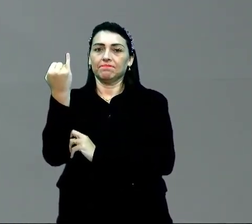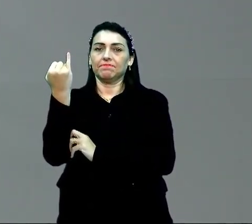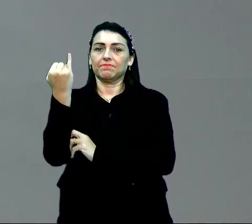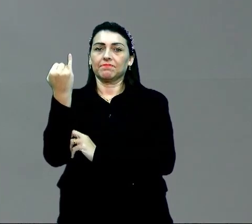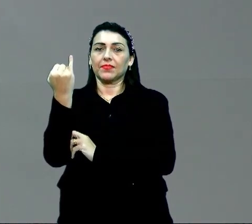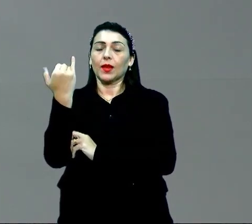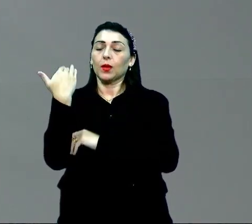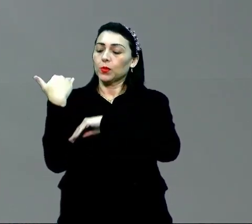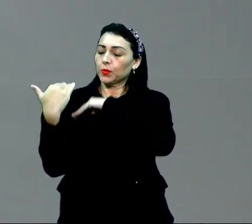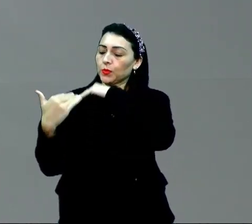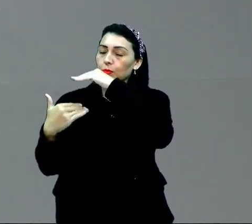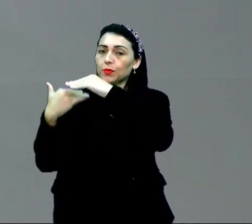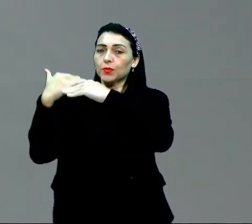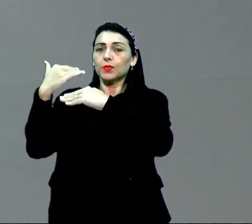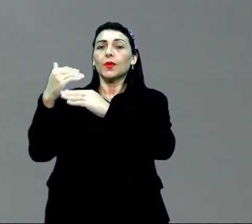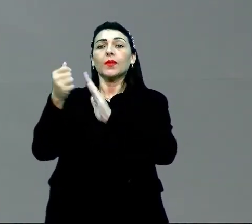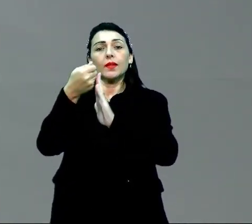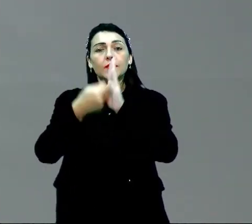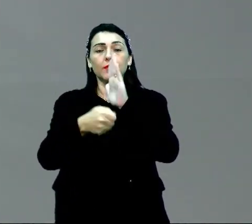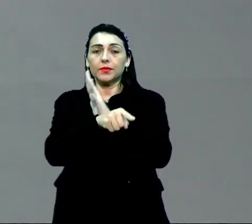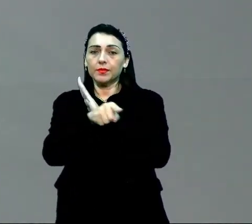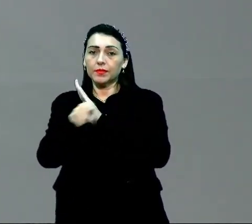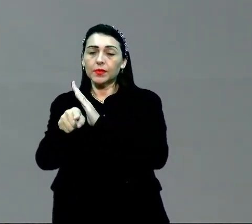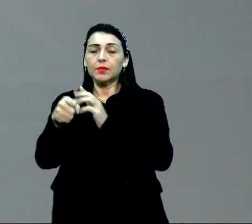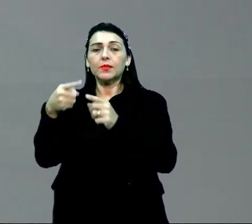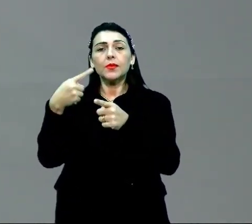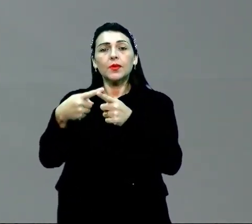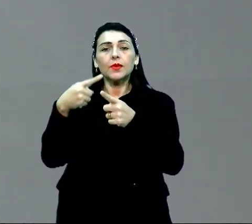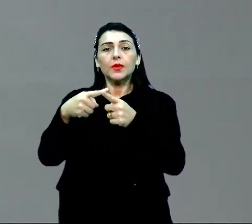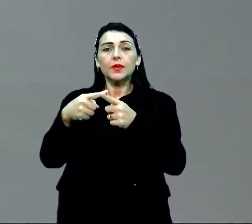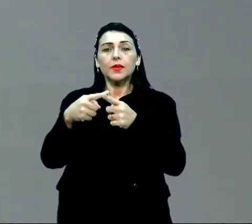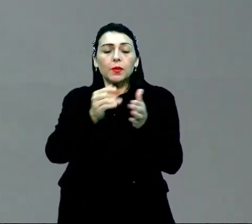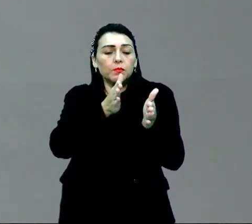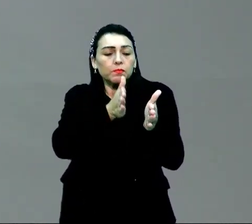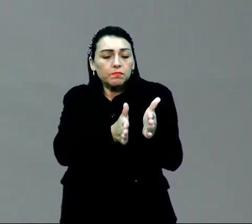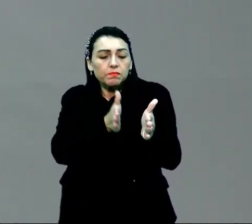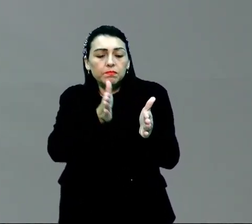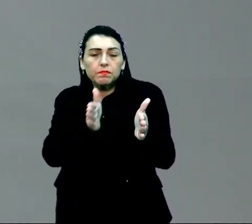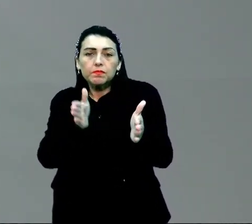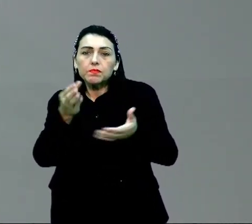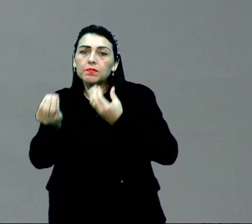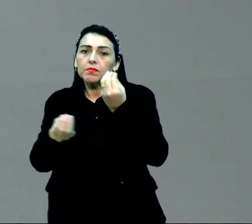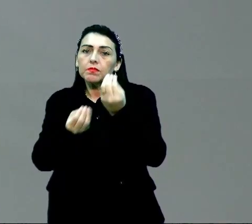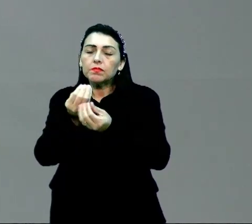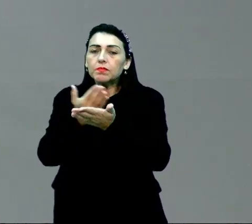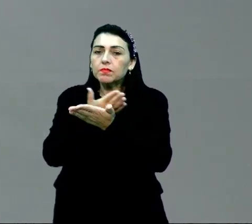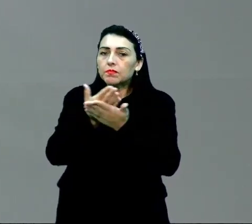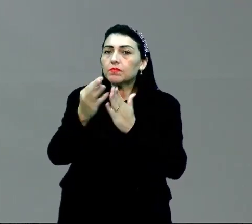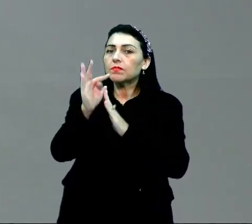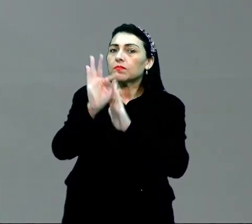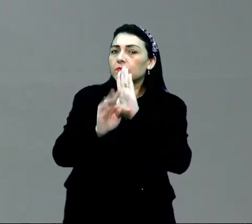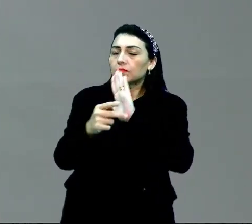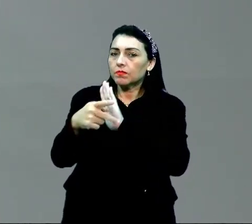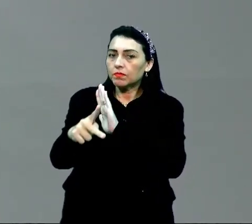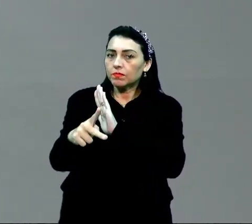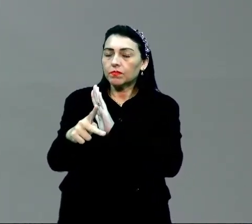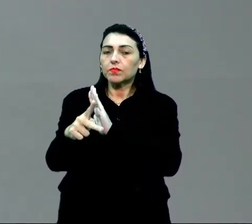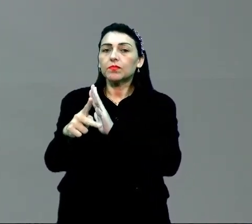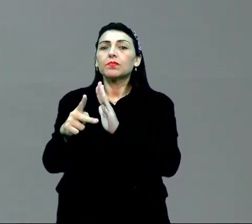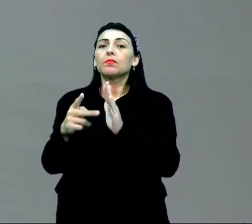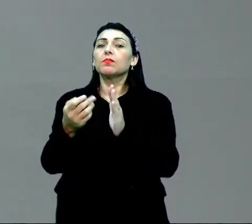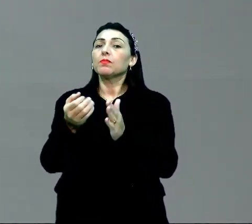o desenvolvimento da redação de vocês, porque é o passo a passo de como você vai iniciar o seu texto. Então,